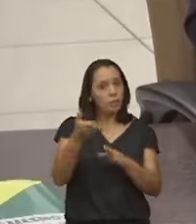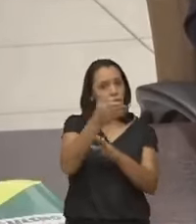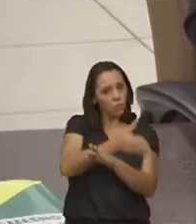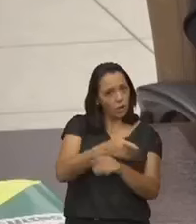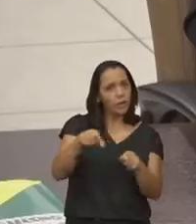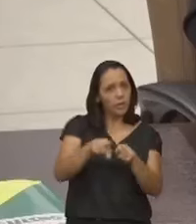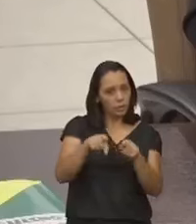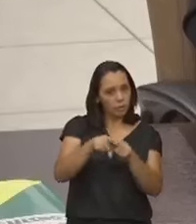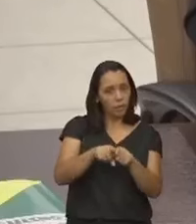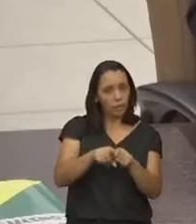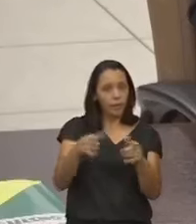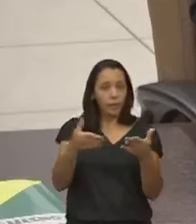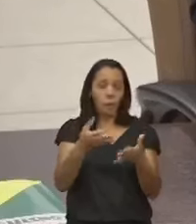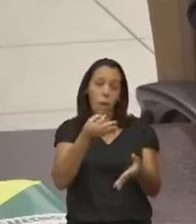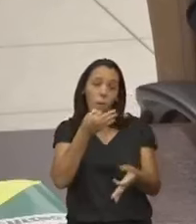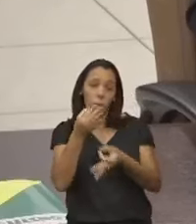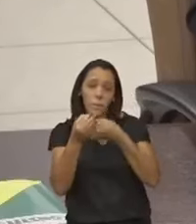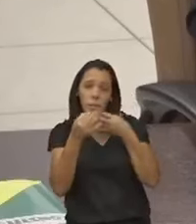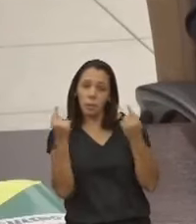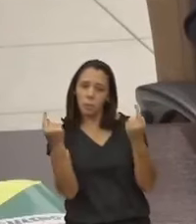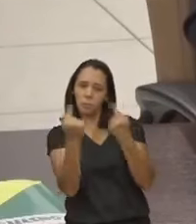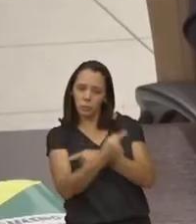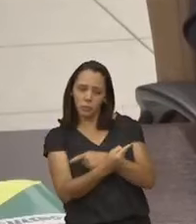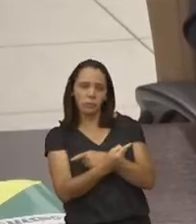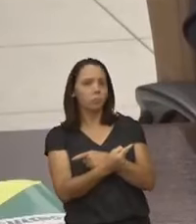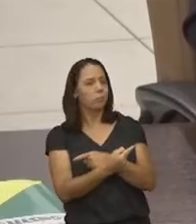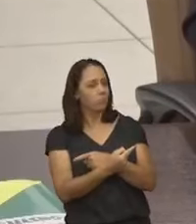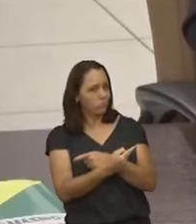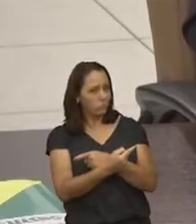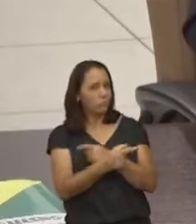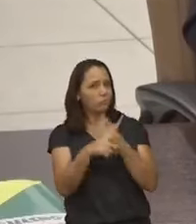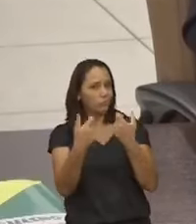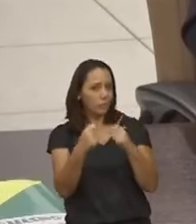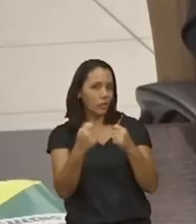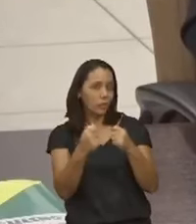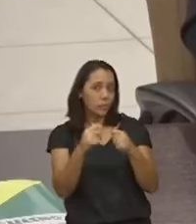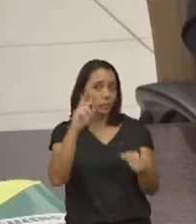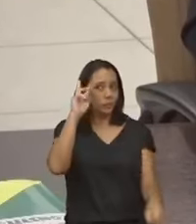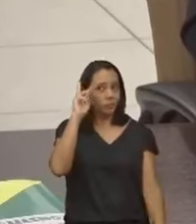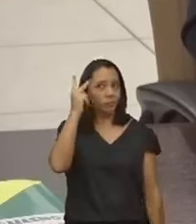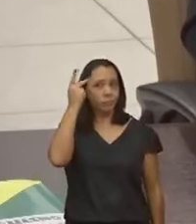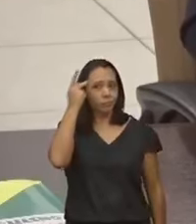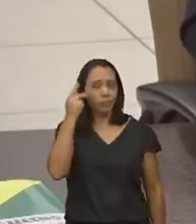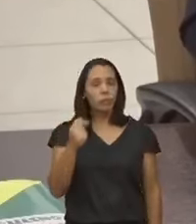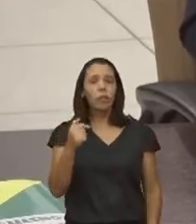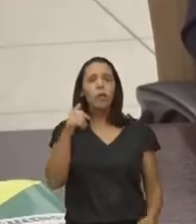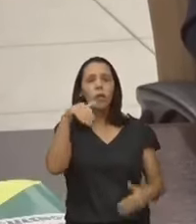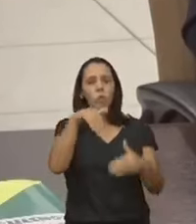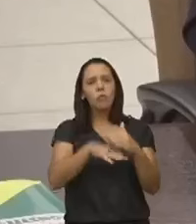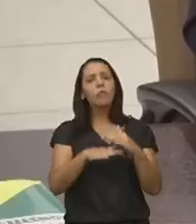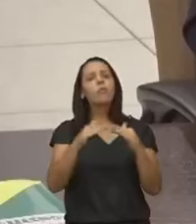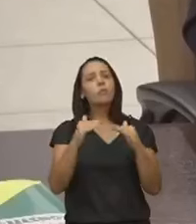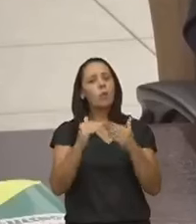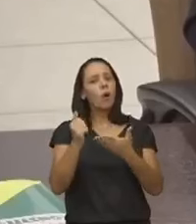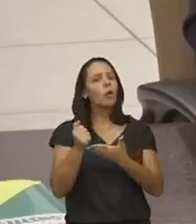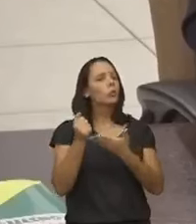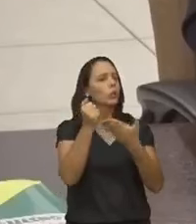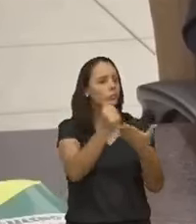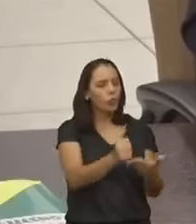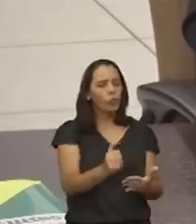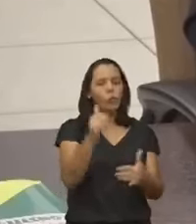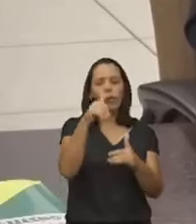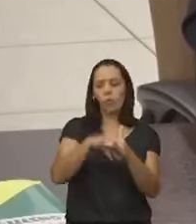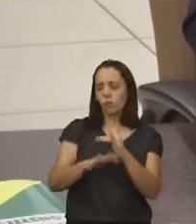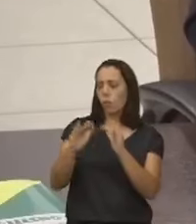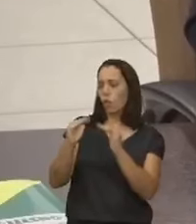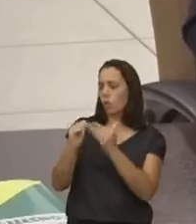de opinião, esse sim tem que rever os seus atos. Então eu voto a favor do Santa Paula, eu voto a favor do Rio Comprido, eu